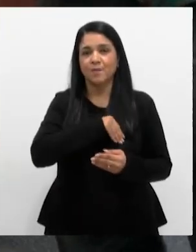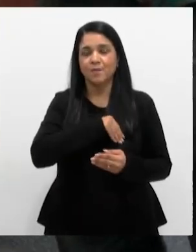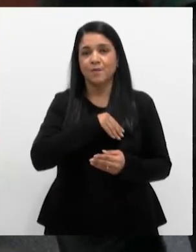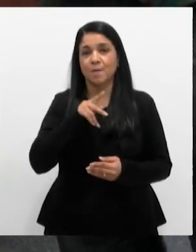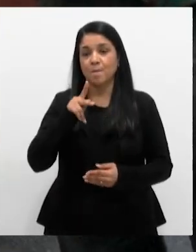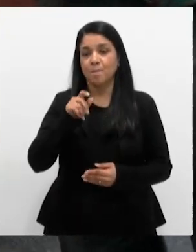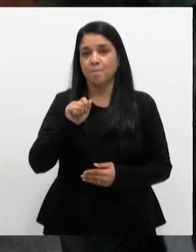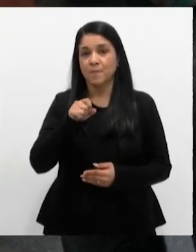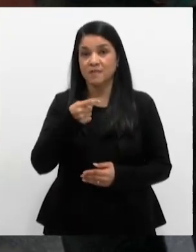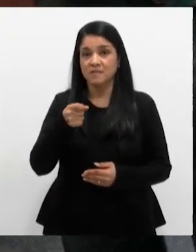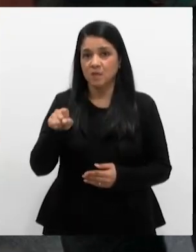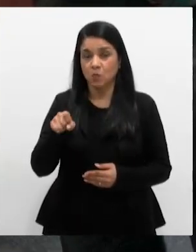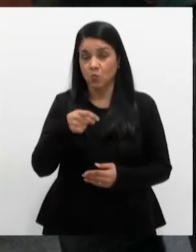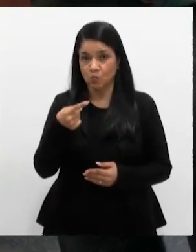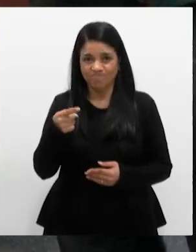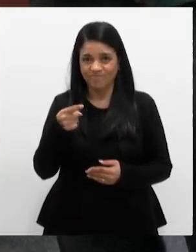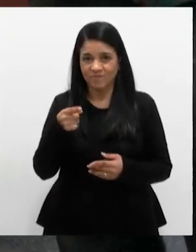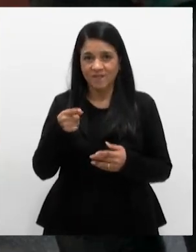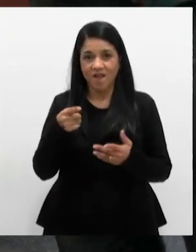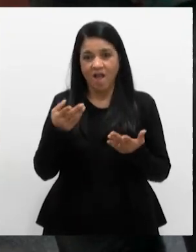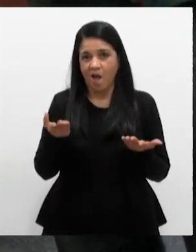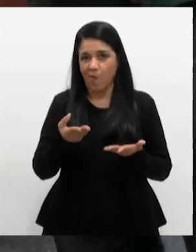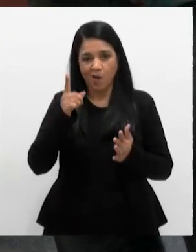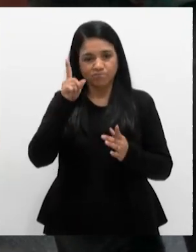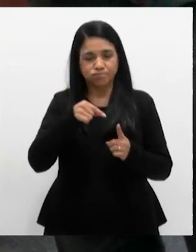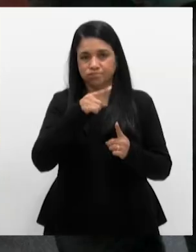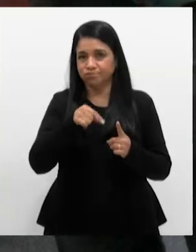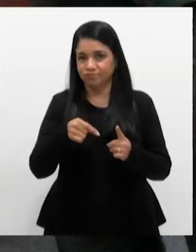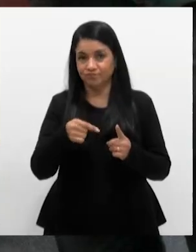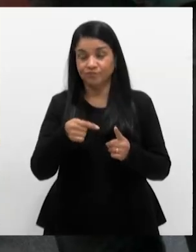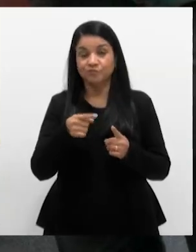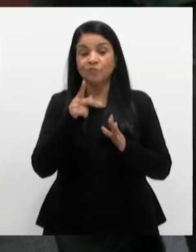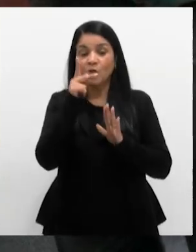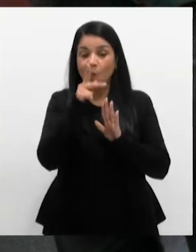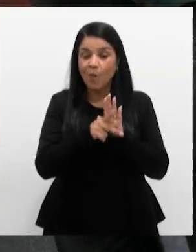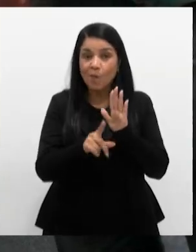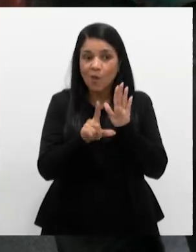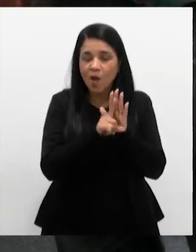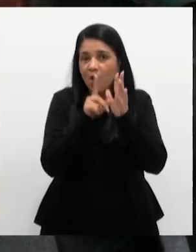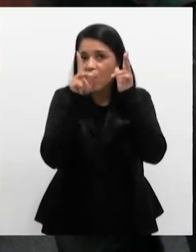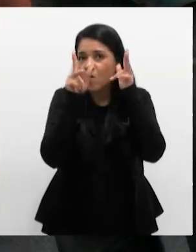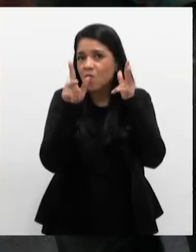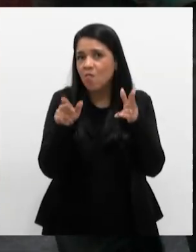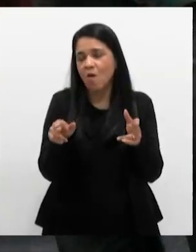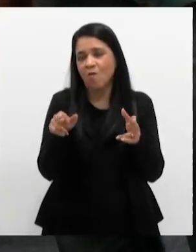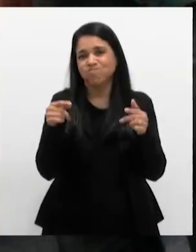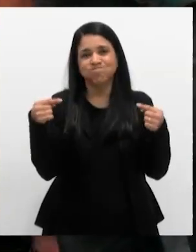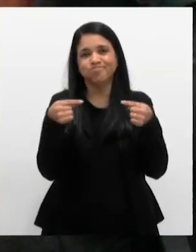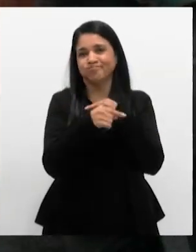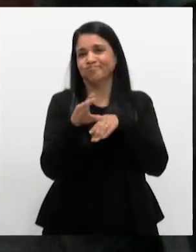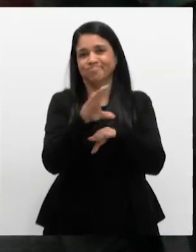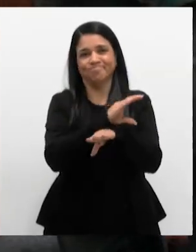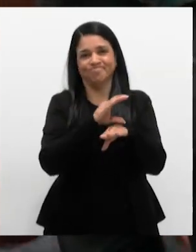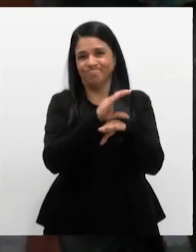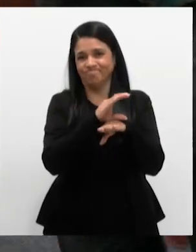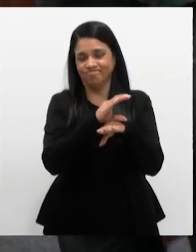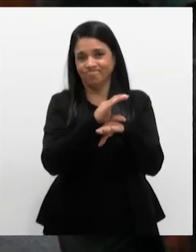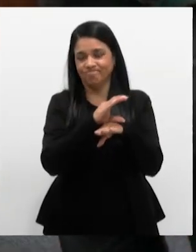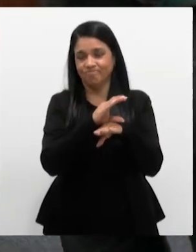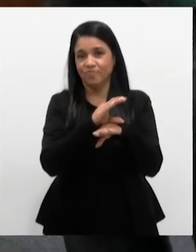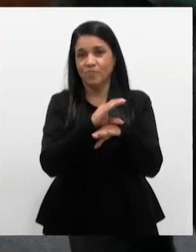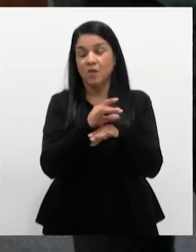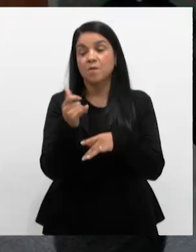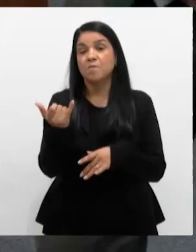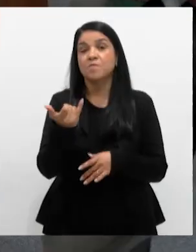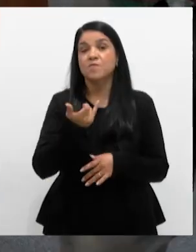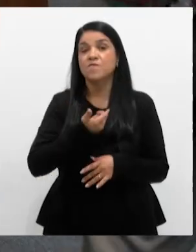caiu. Então, esse projeto tem esse mesmo viés de inconstitucionalidade. Alguém pode me dizer